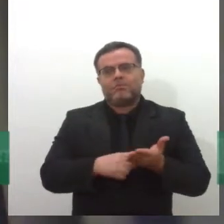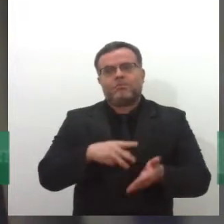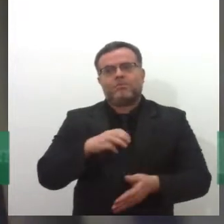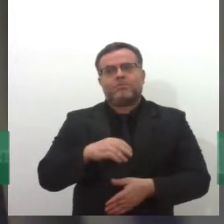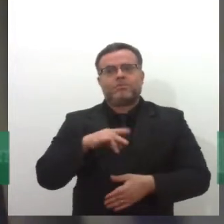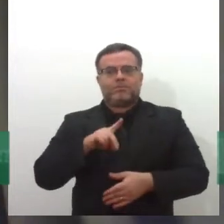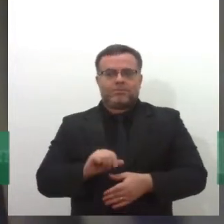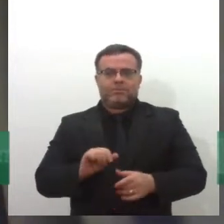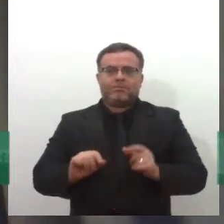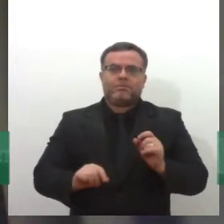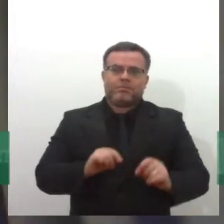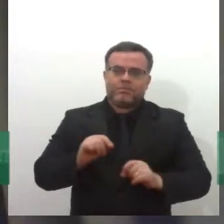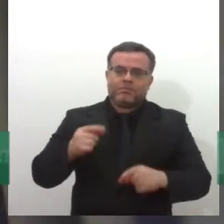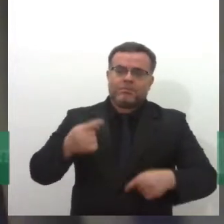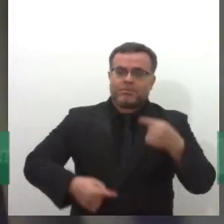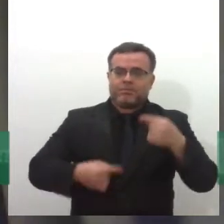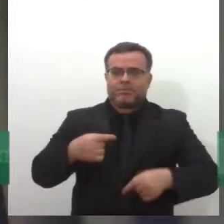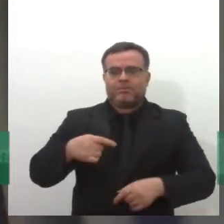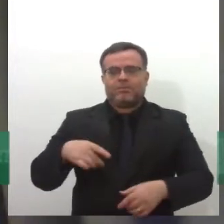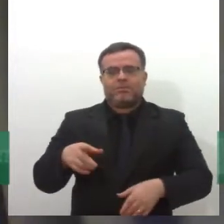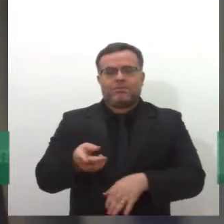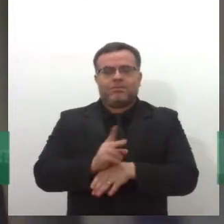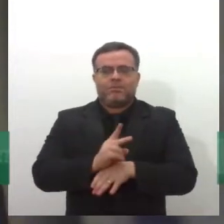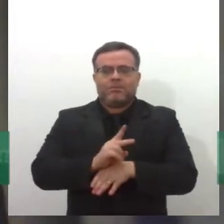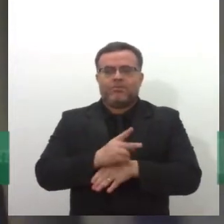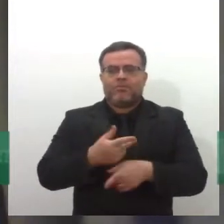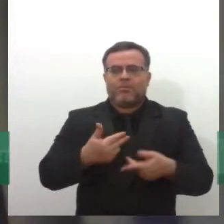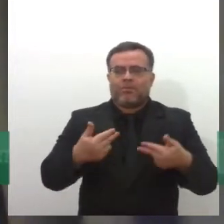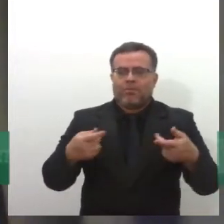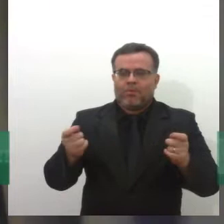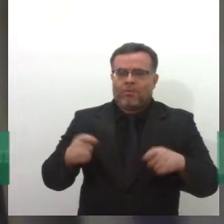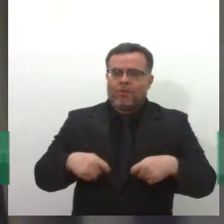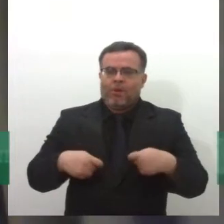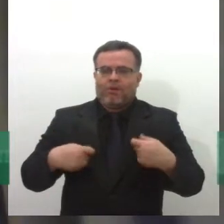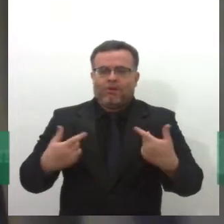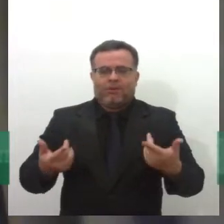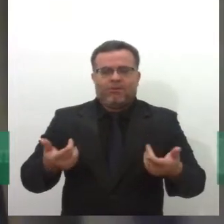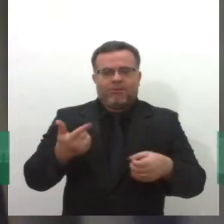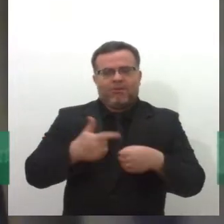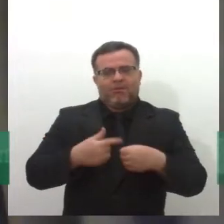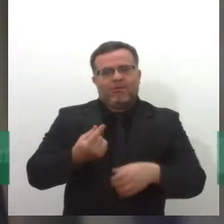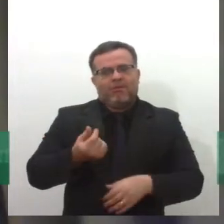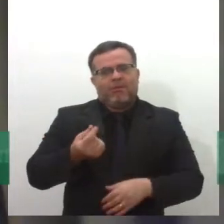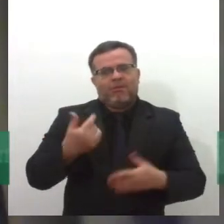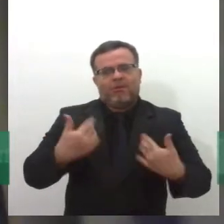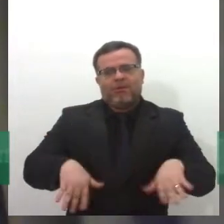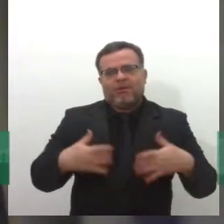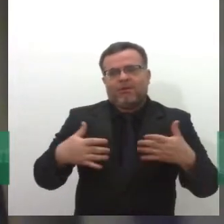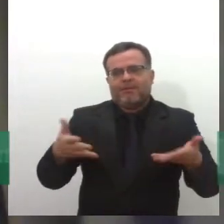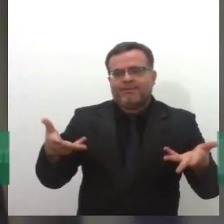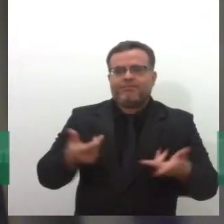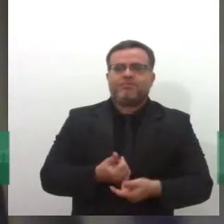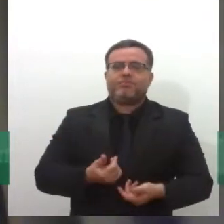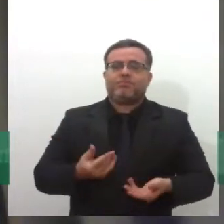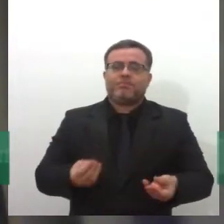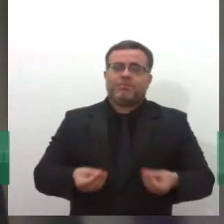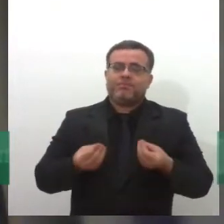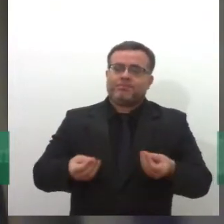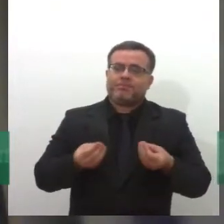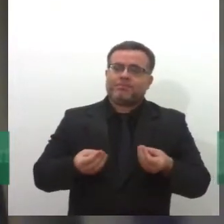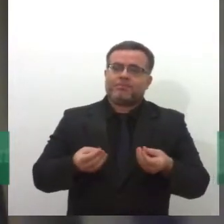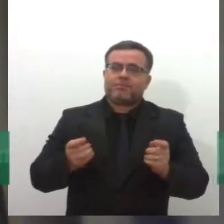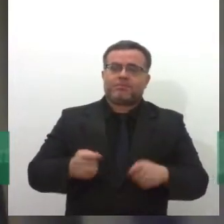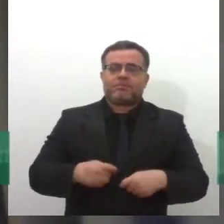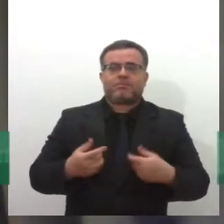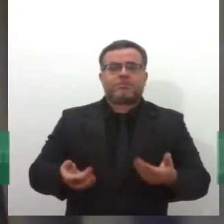falei, né, a política fiscal, redução e aumento de tributos sobre o preço dos combustíveis, é uma forma, na prática mundial,